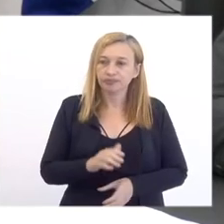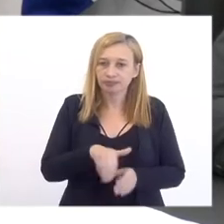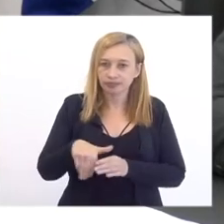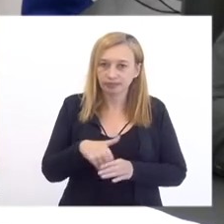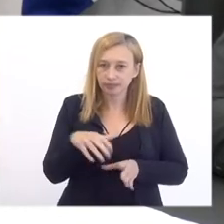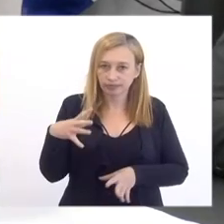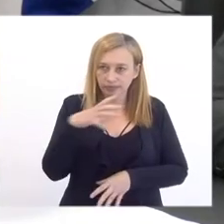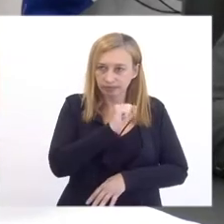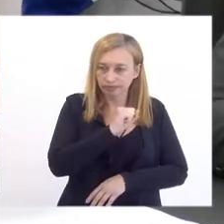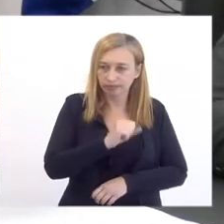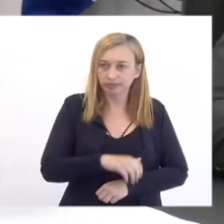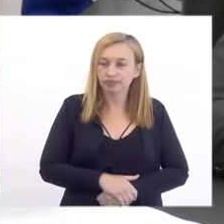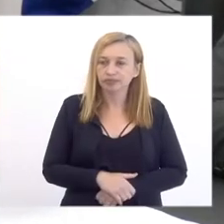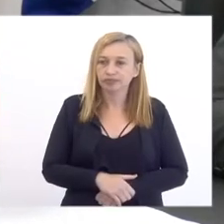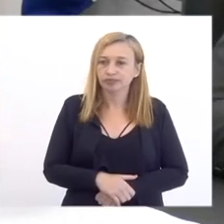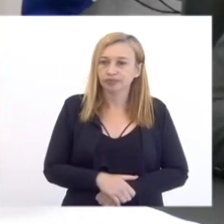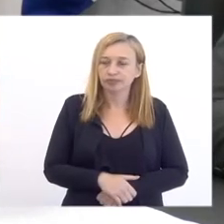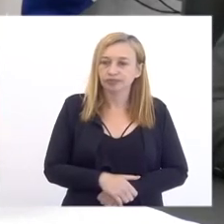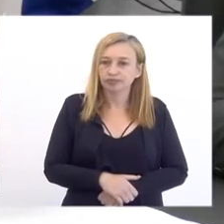esse.